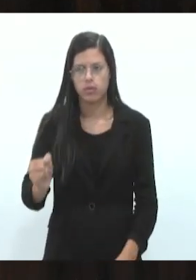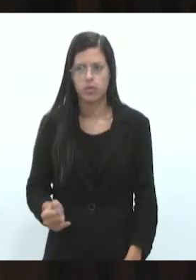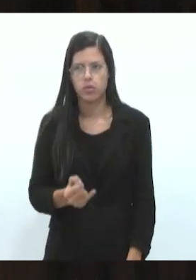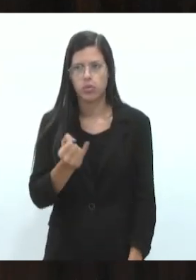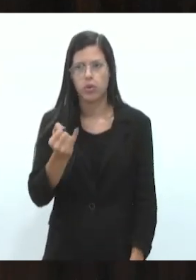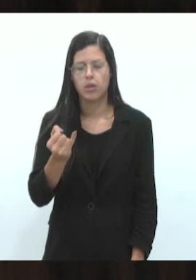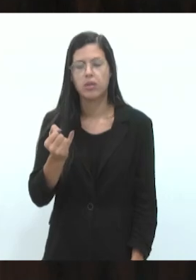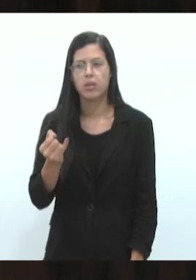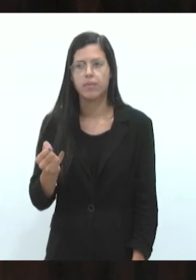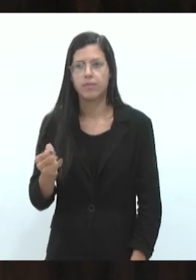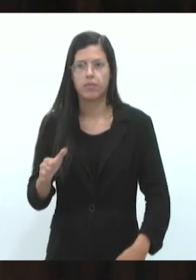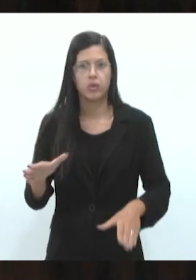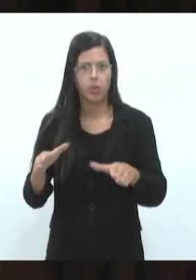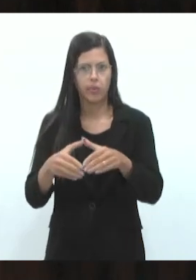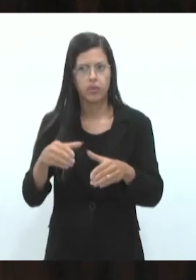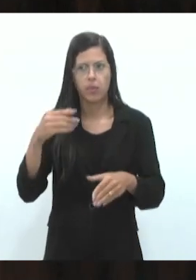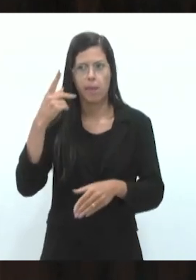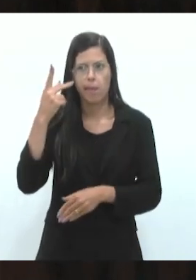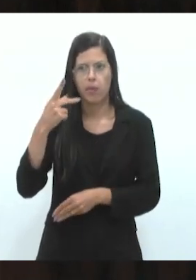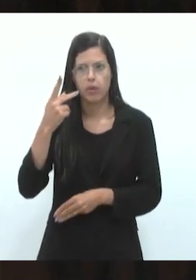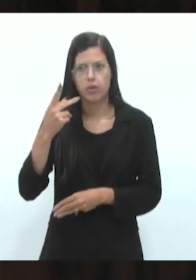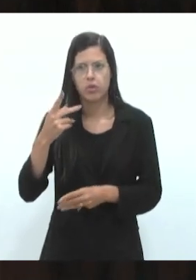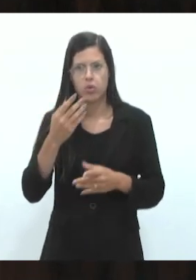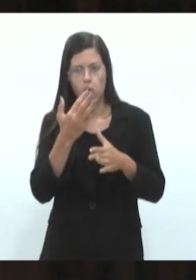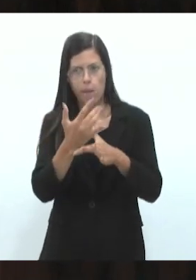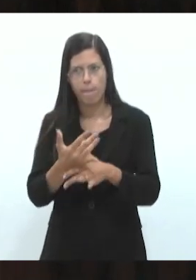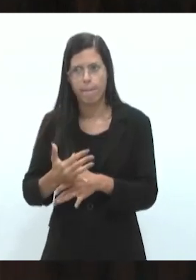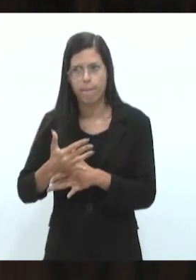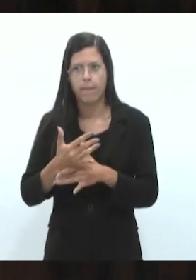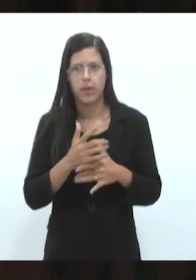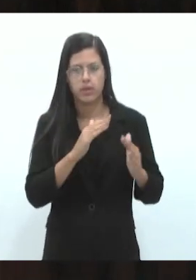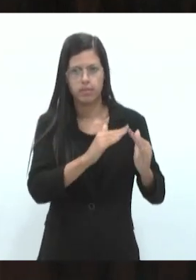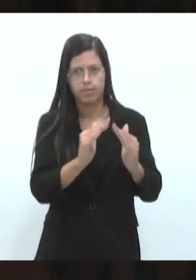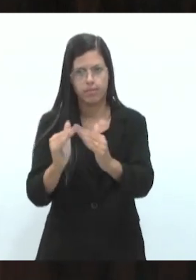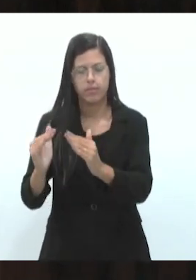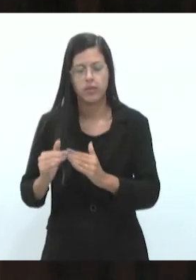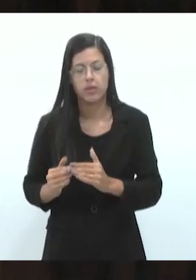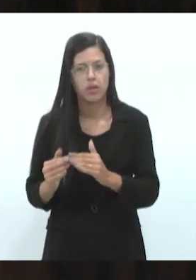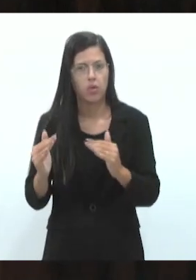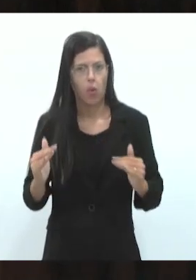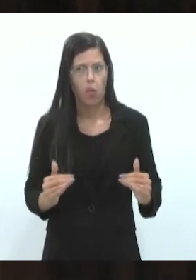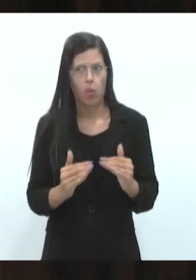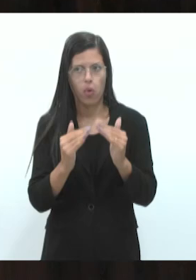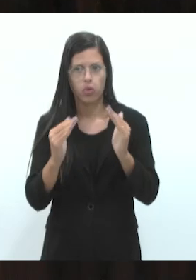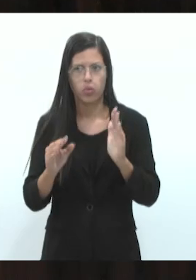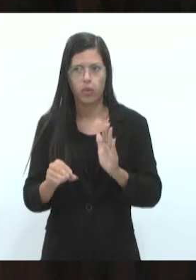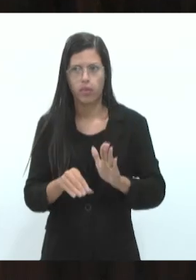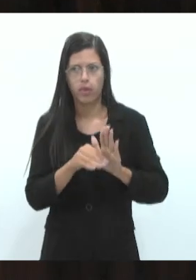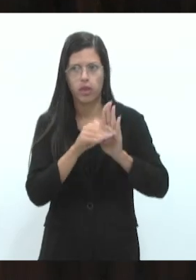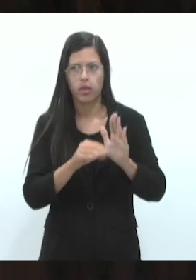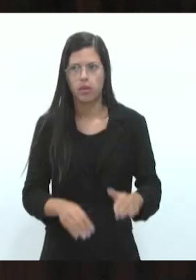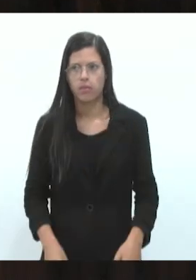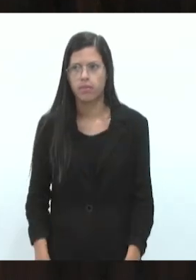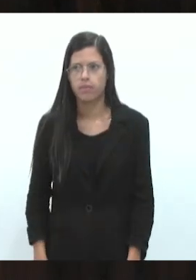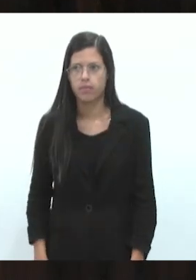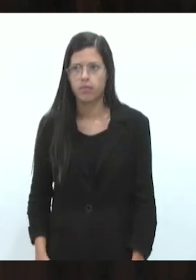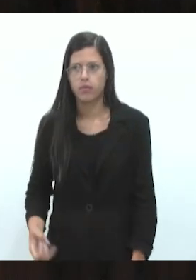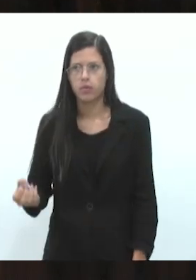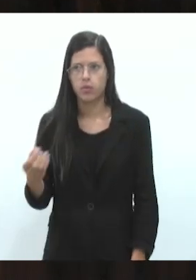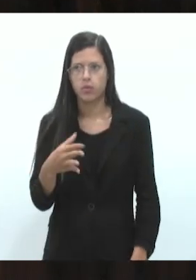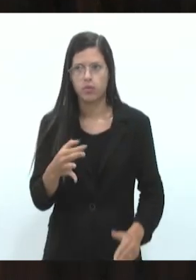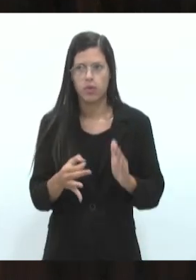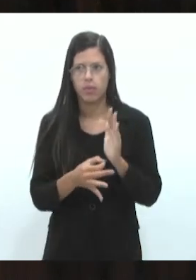Justiça, e de Política Urbana, Habitação e Assuntos Fundiários, favorável com emenda. Novo